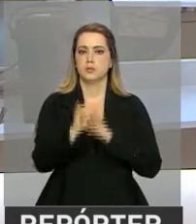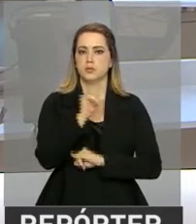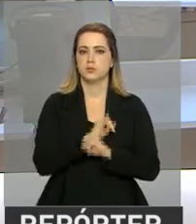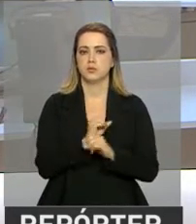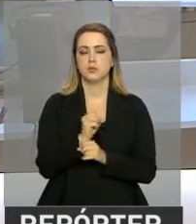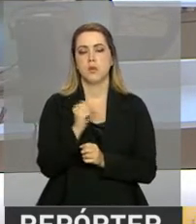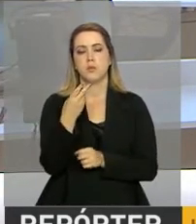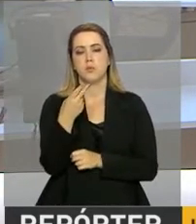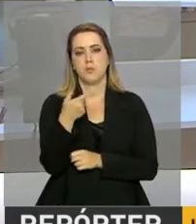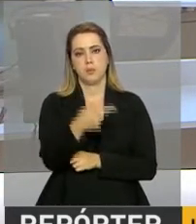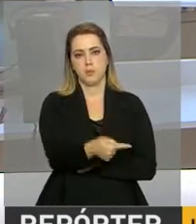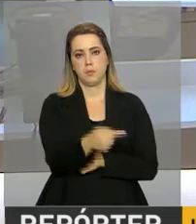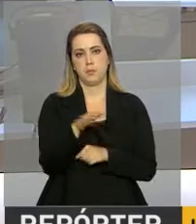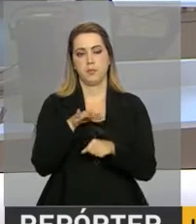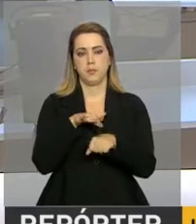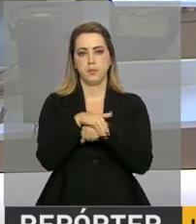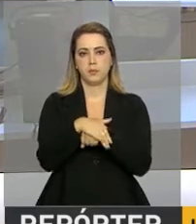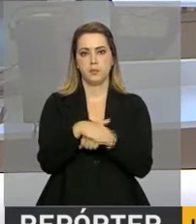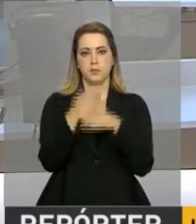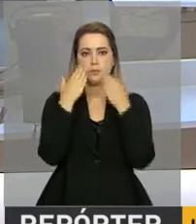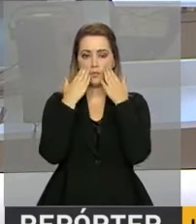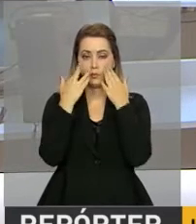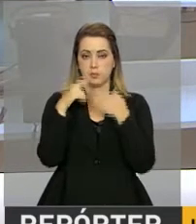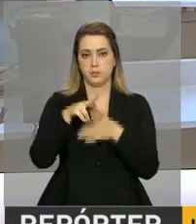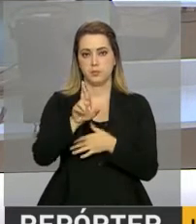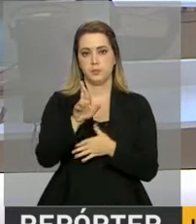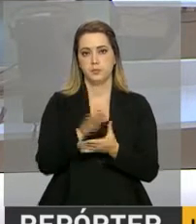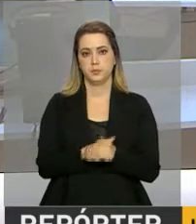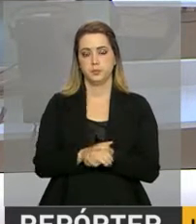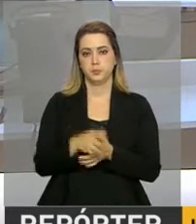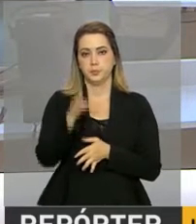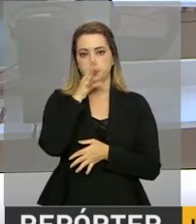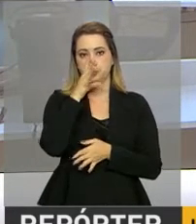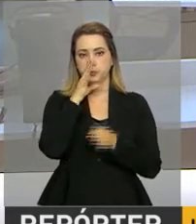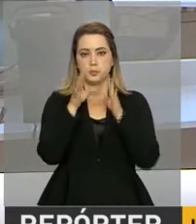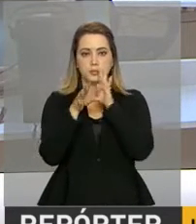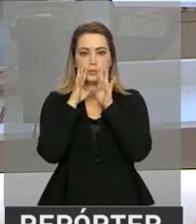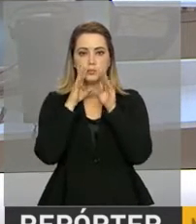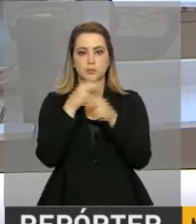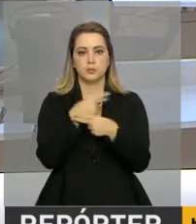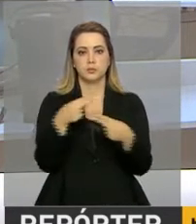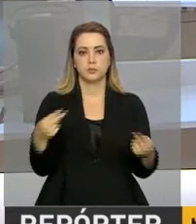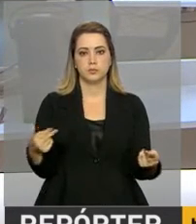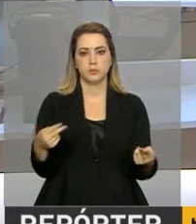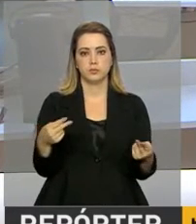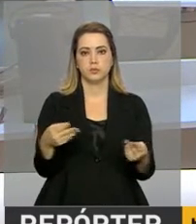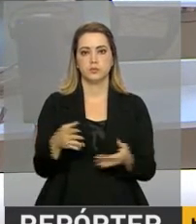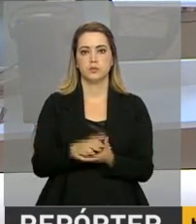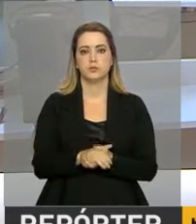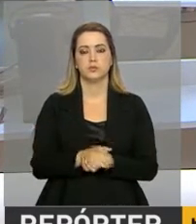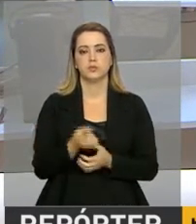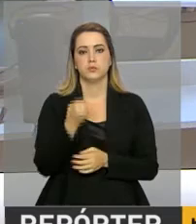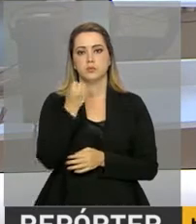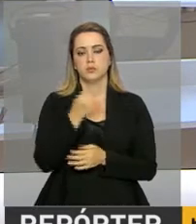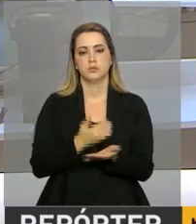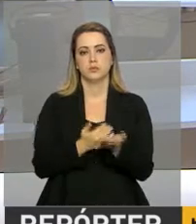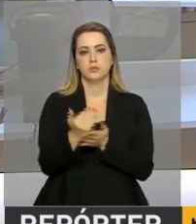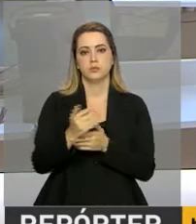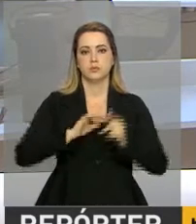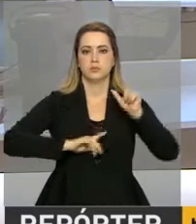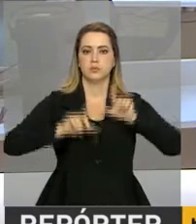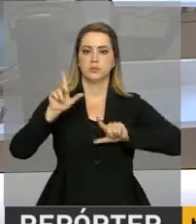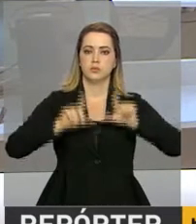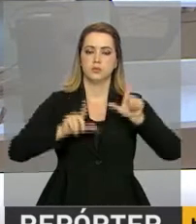informações ou às sete da noite na próxima edição do repórter nbr acompanhe também as novidades pelas nossas redes sociais continue com a